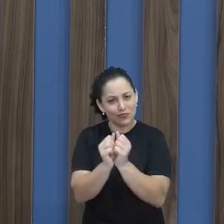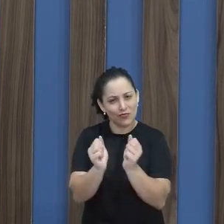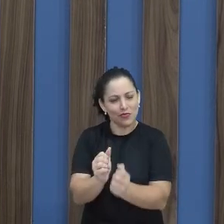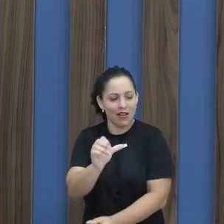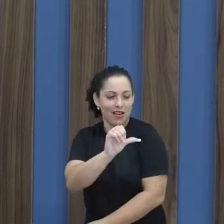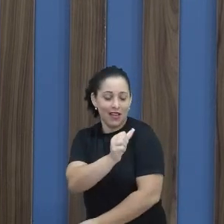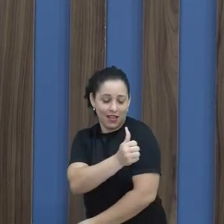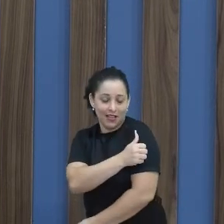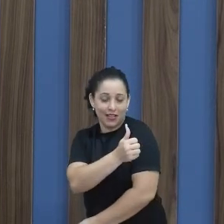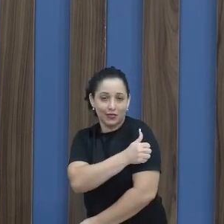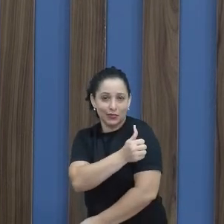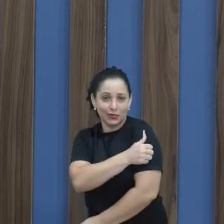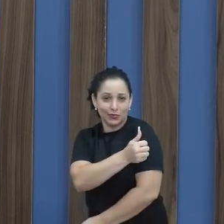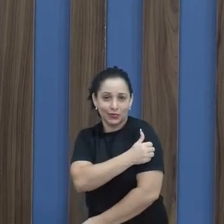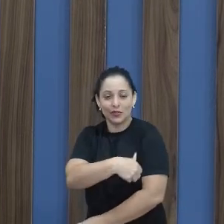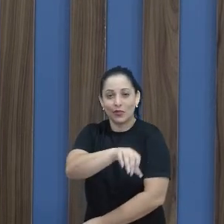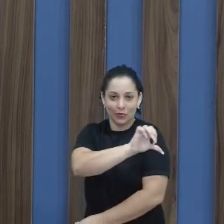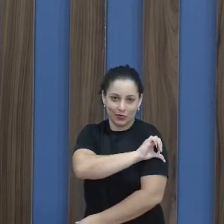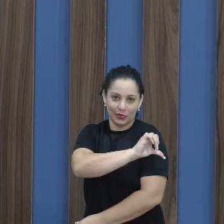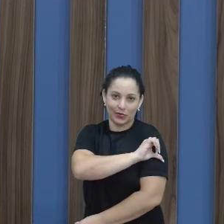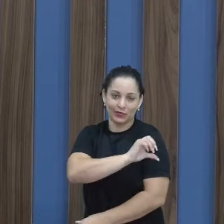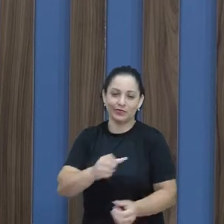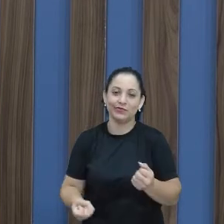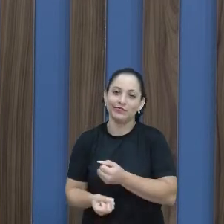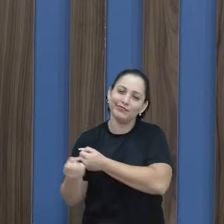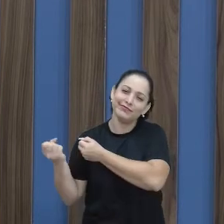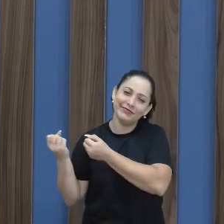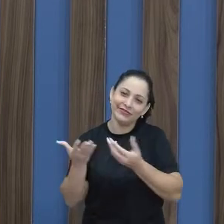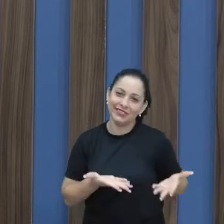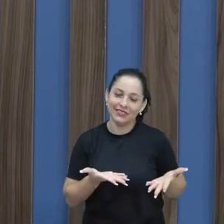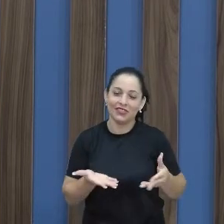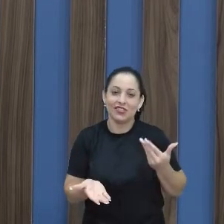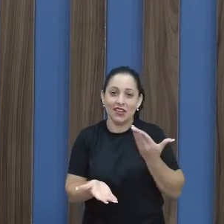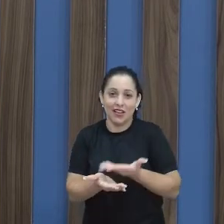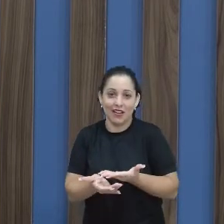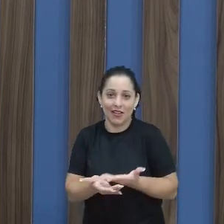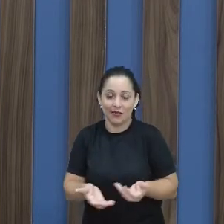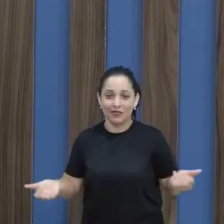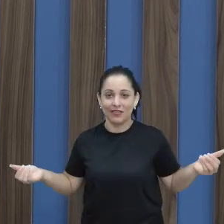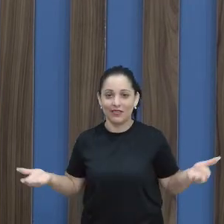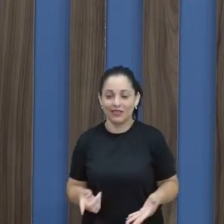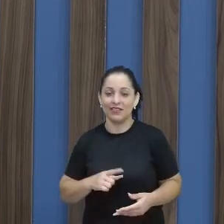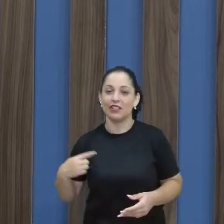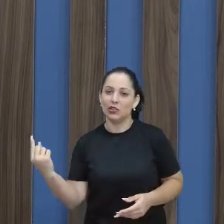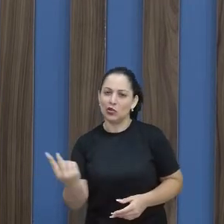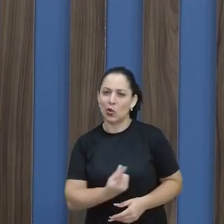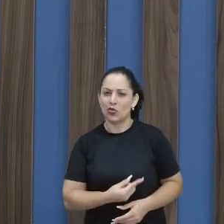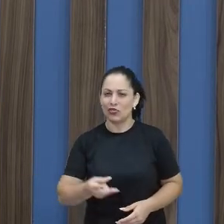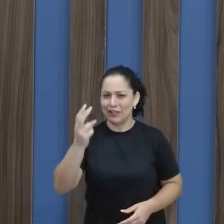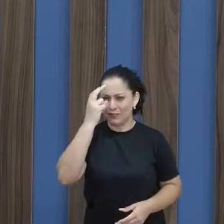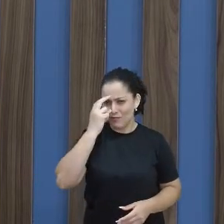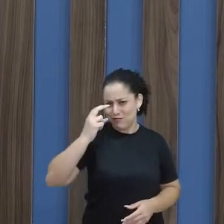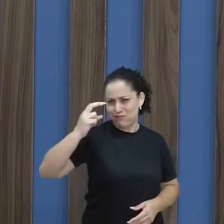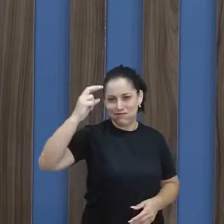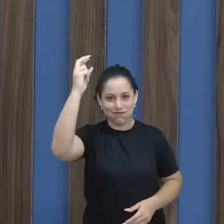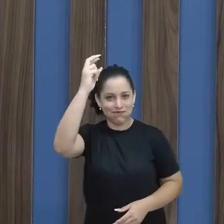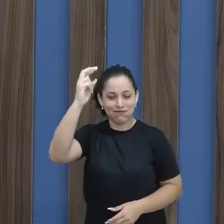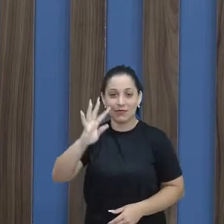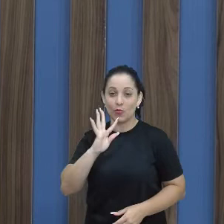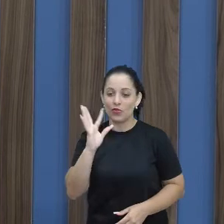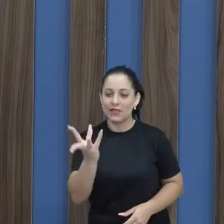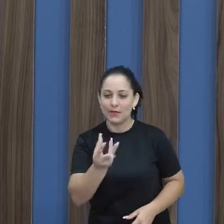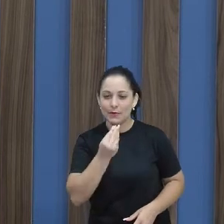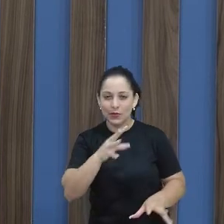Sejam todos e todas bem-vindos aqui a mais uma aula para a gente ficar mais sabido, né? Conhecer